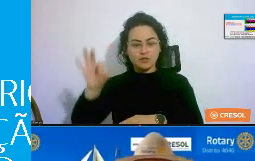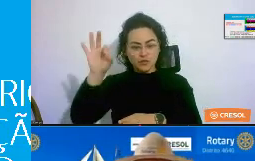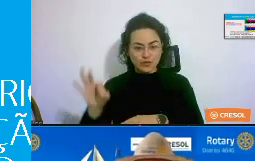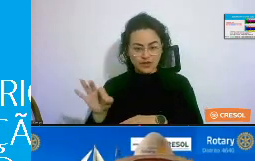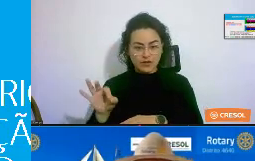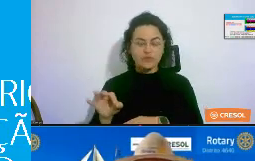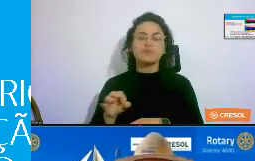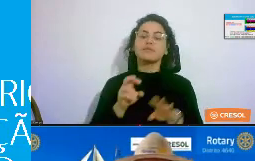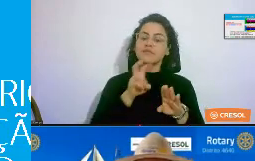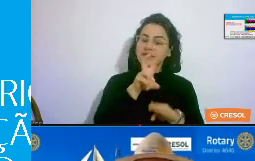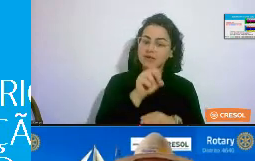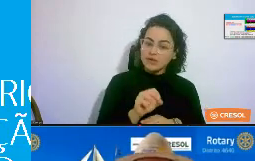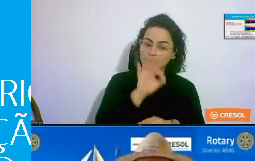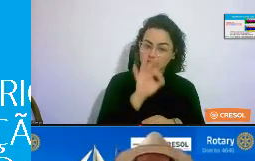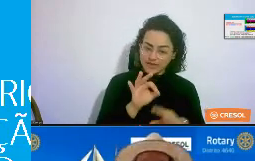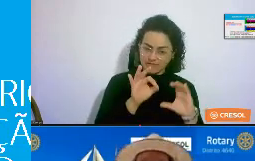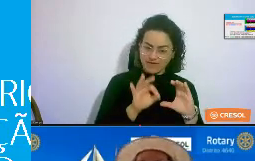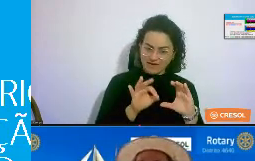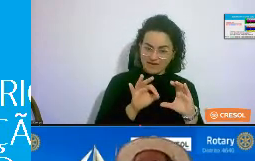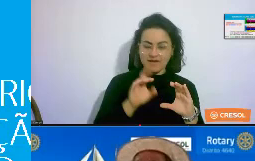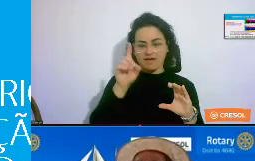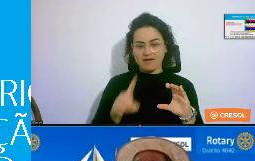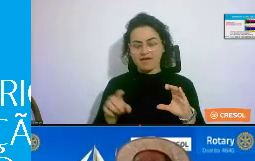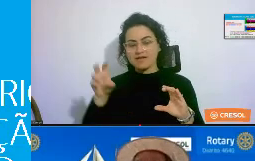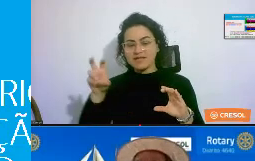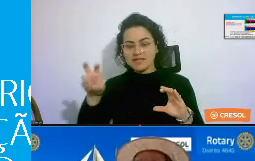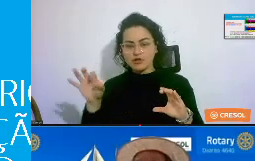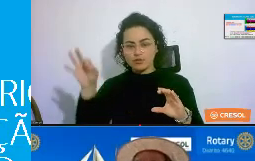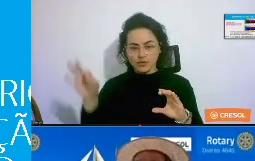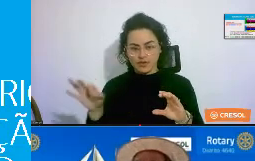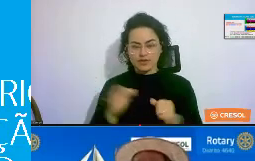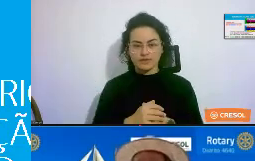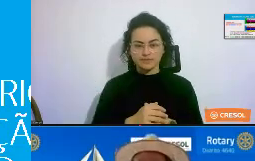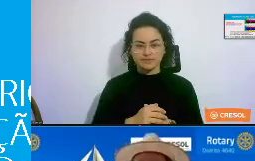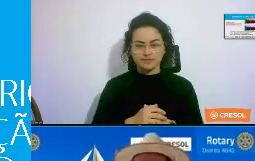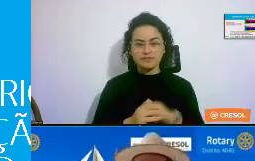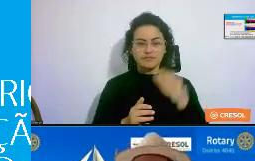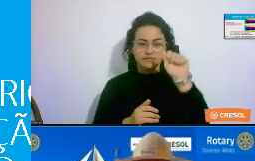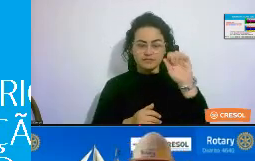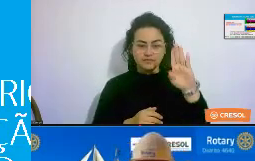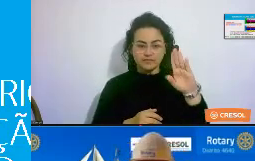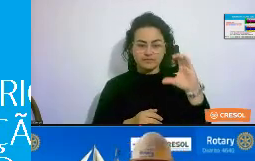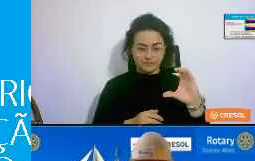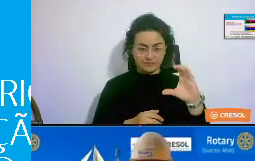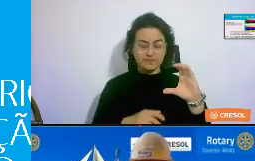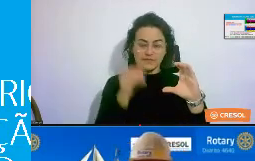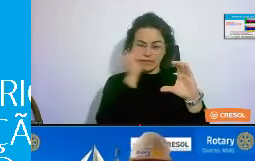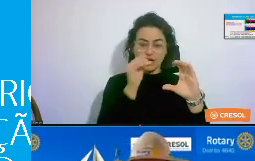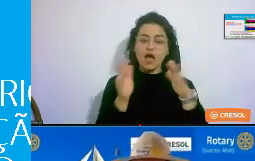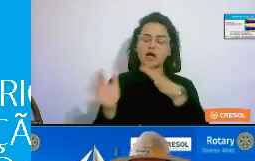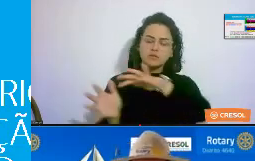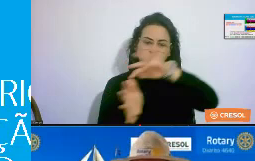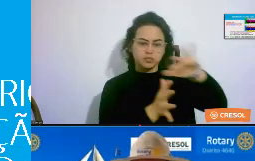dar um pequeno, são resultado pequeno. No padrão da curva ABC americana, você coloca na curva A,